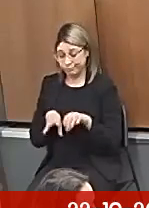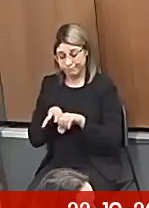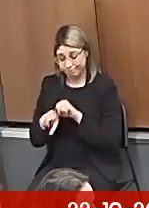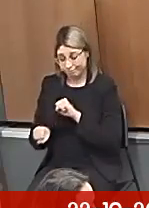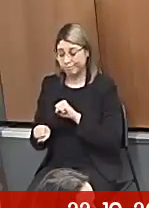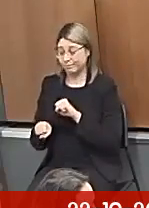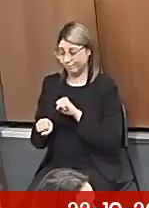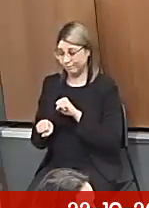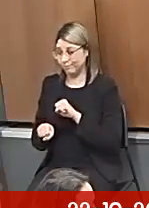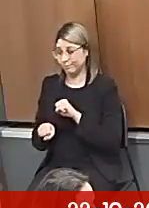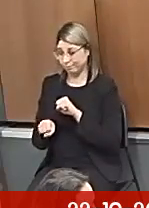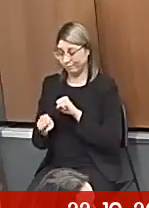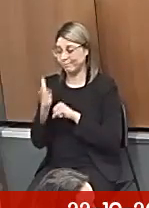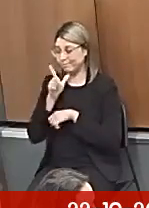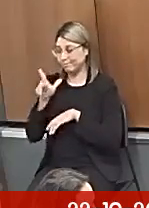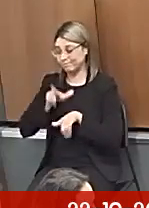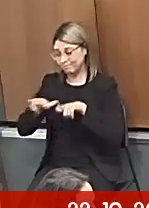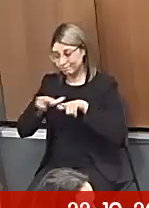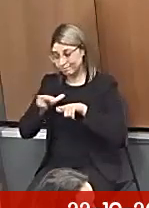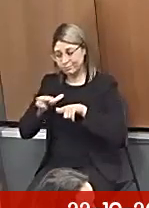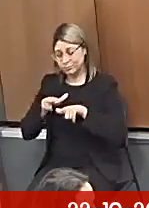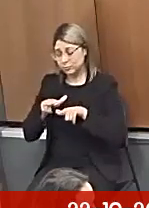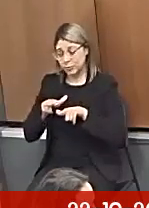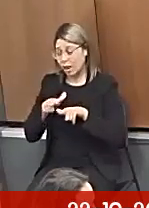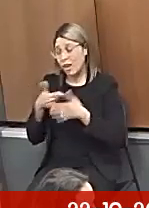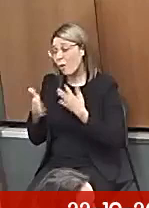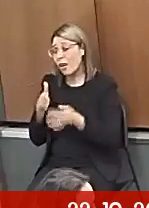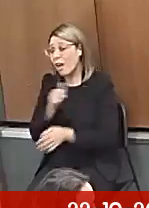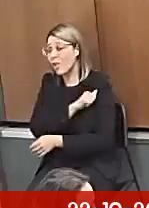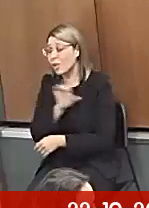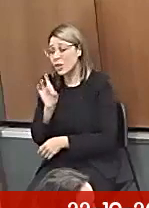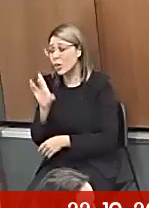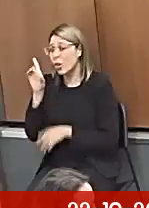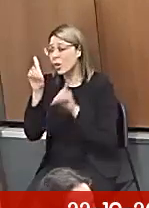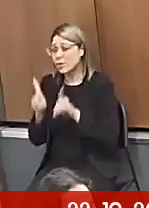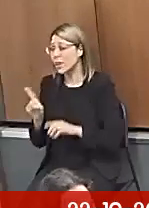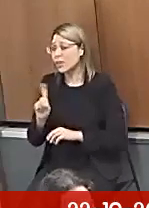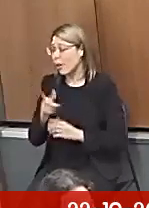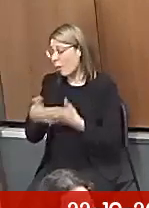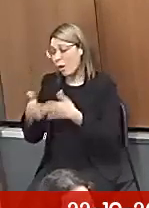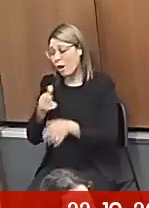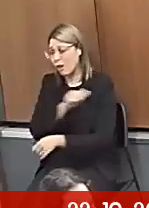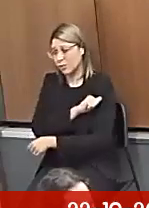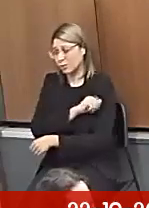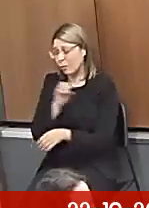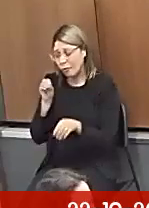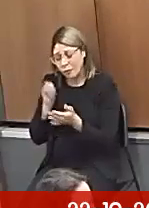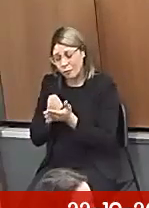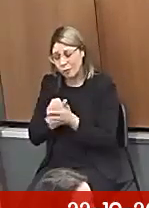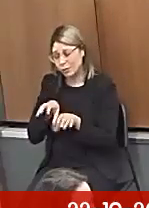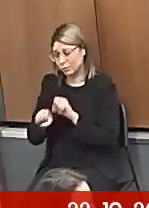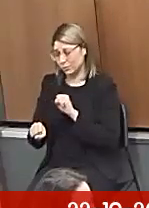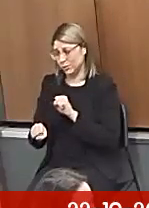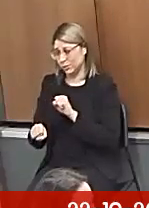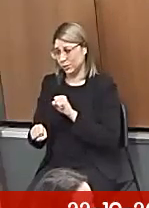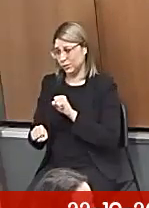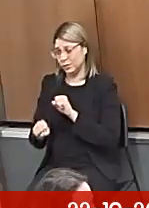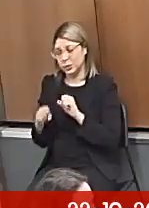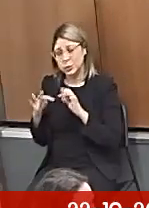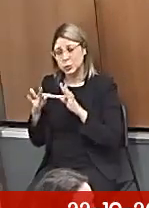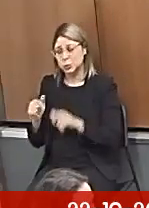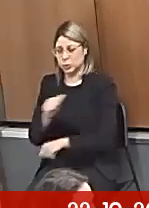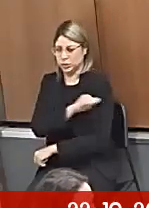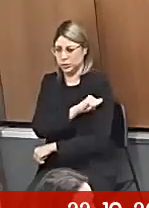formação para trabalhar com qualquer aluno, gente. Não é só o deficiente, não. Todo nosso